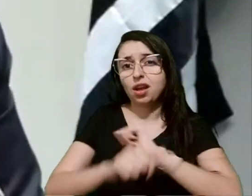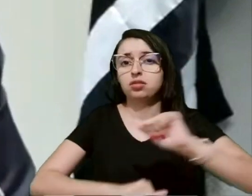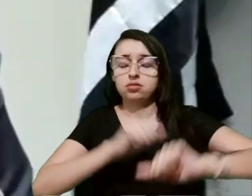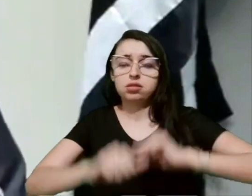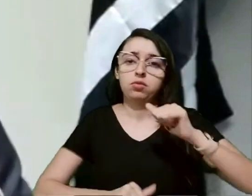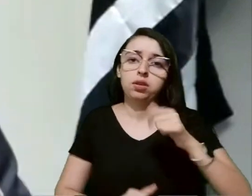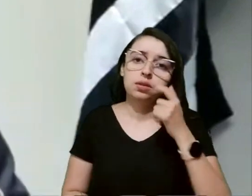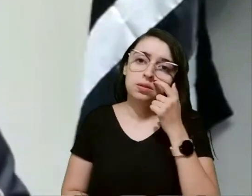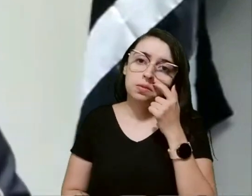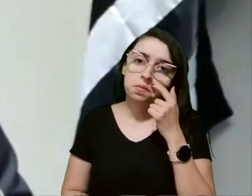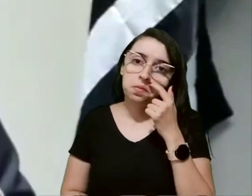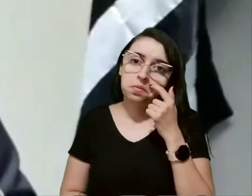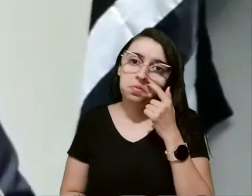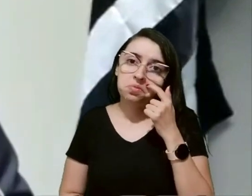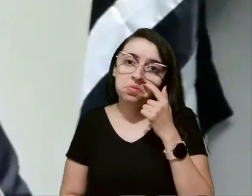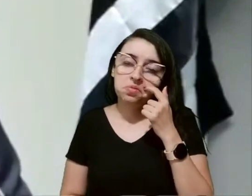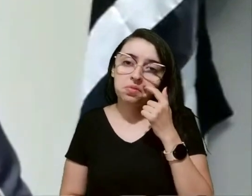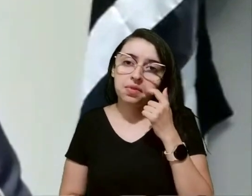essa convergência, né.